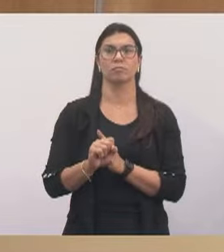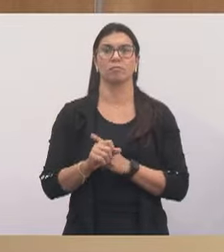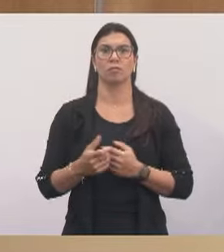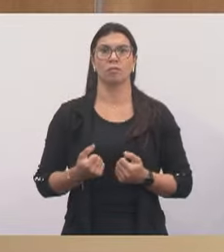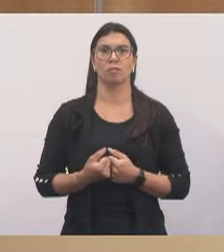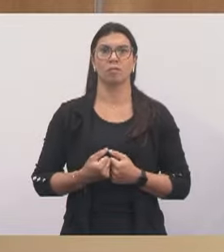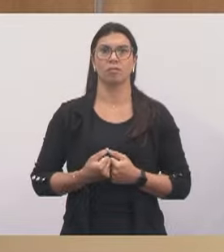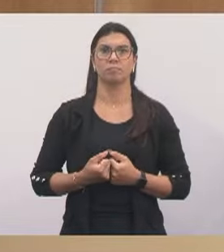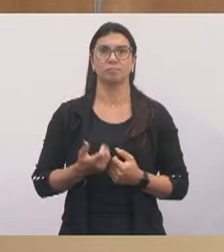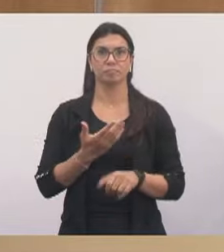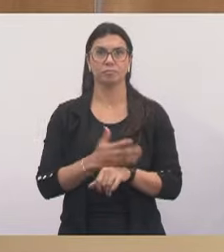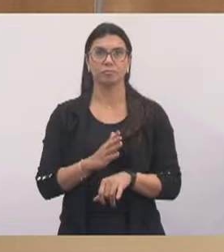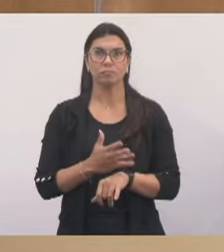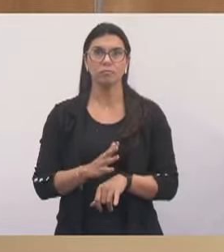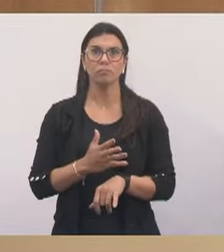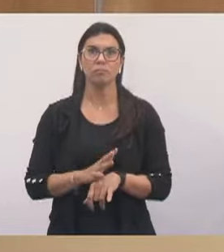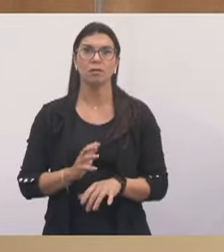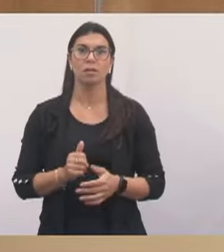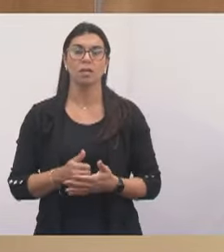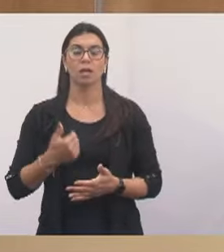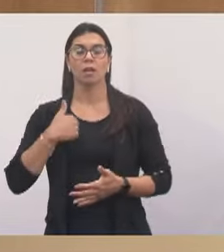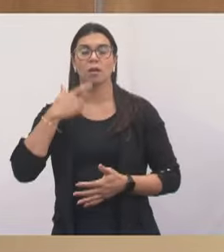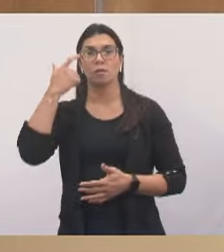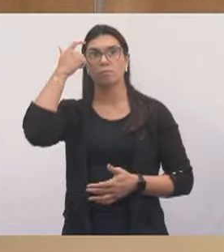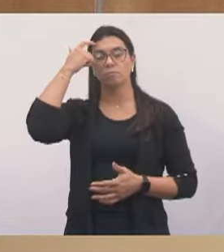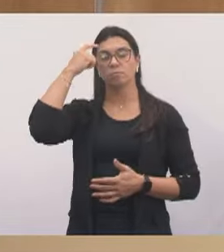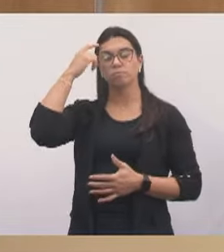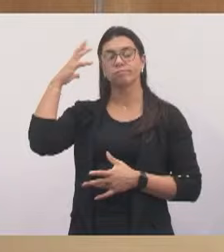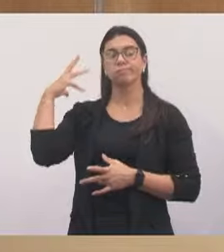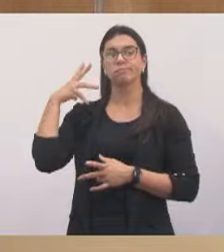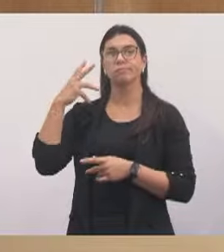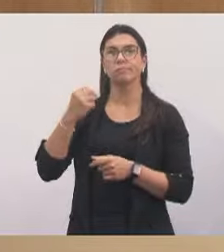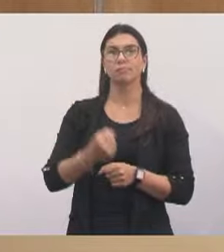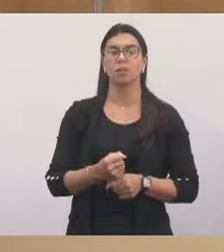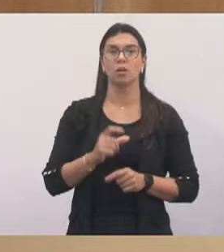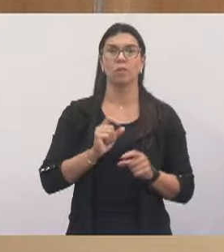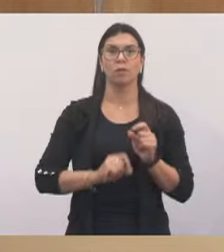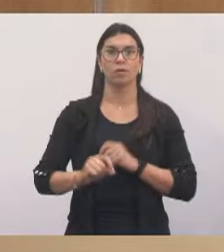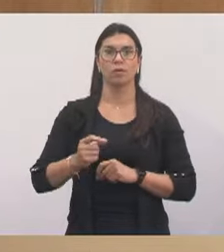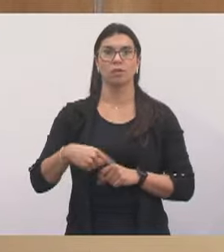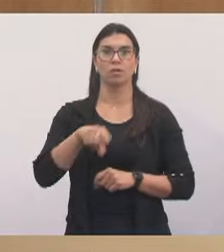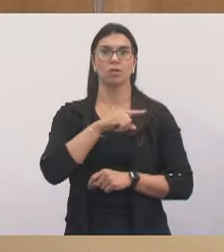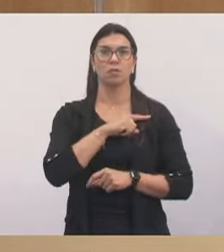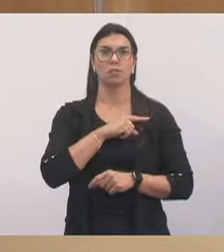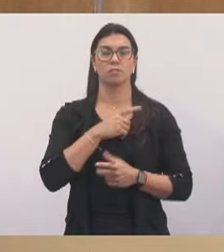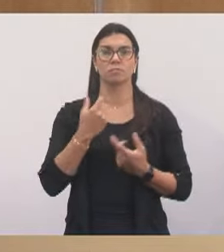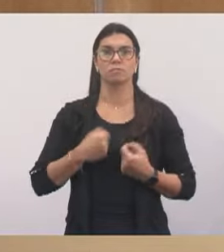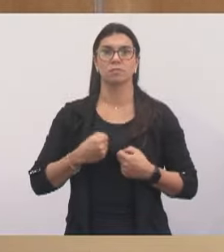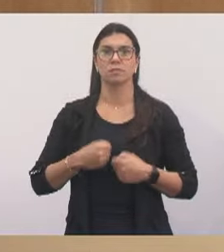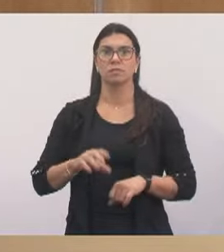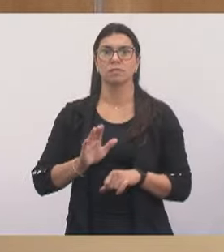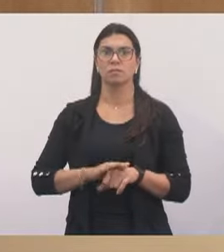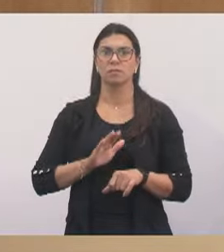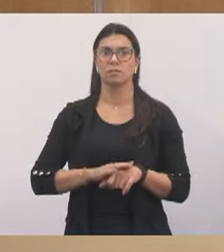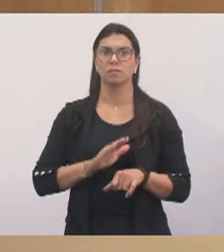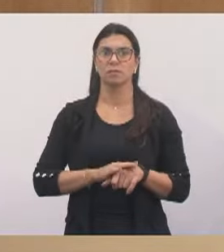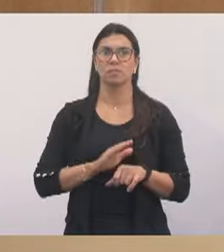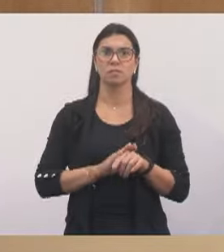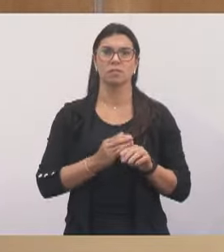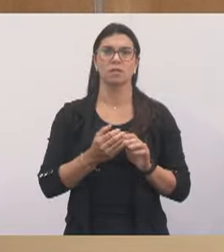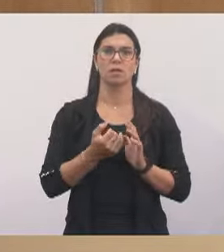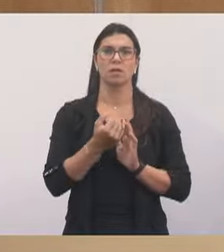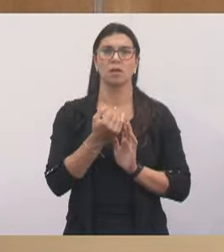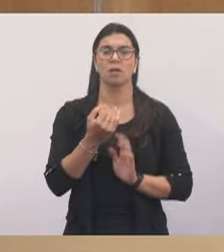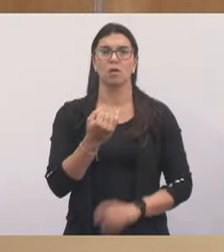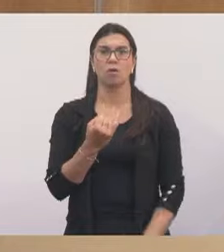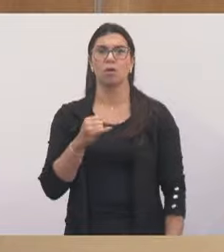eu tenho pensado ao longo desse tempo, o que, que nós podemos fazer para minimizar o valor do IPTU nesses campos